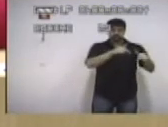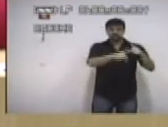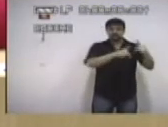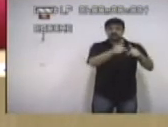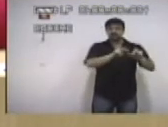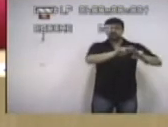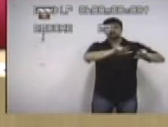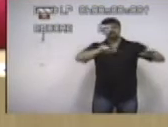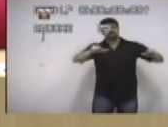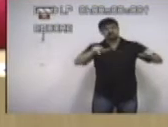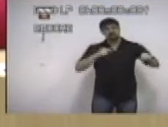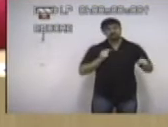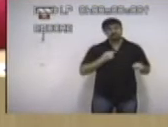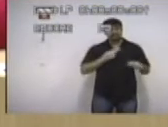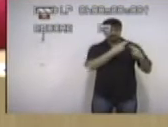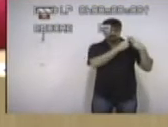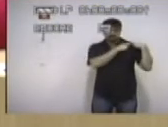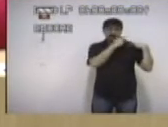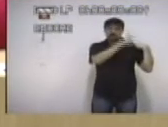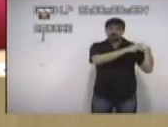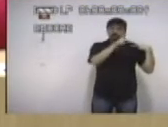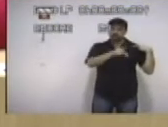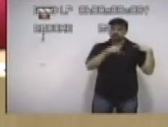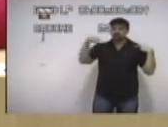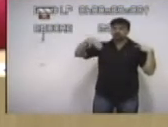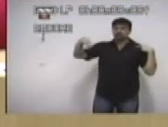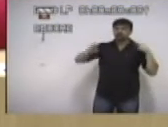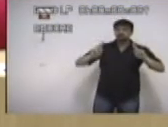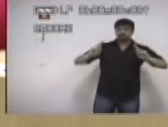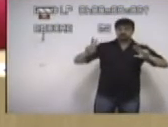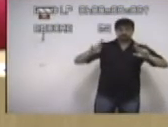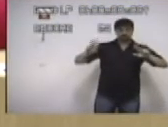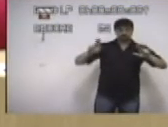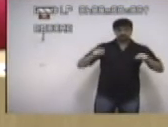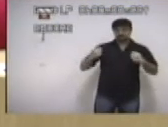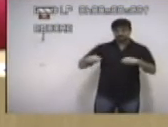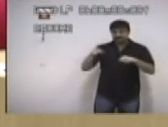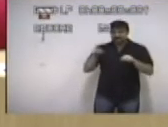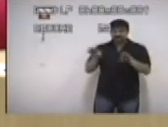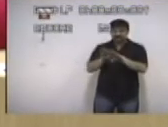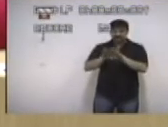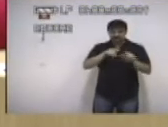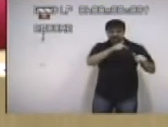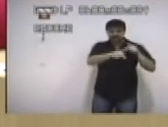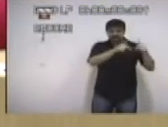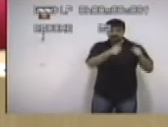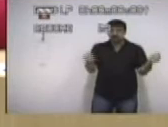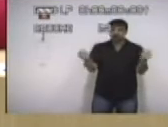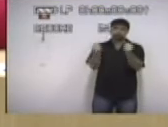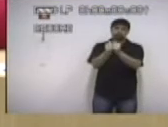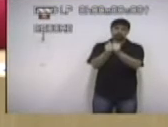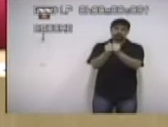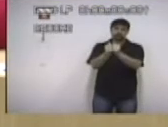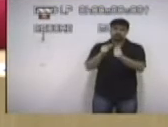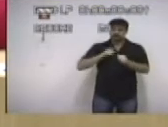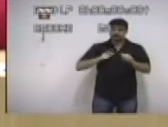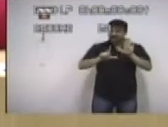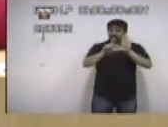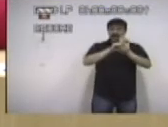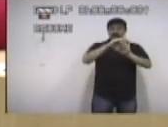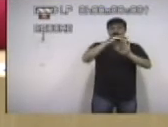sendo que a creche e a EMEI e qualquer outro setor da educação ela está lá na LDB